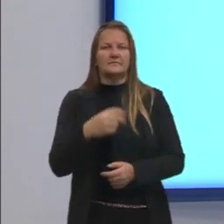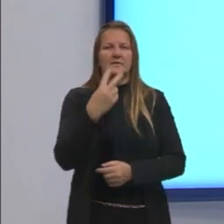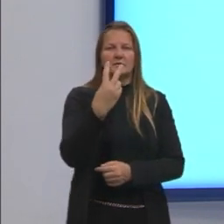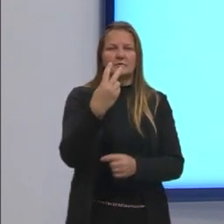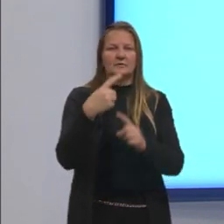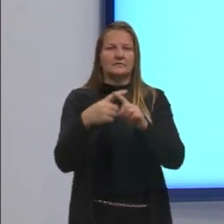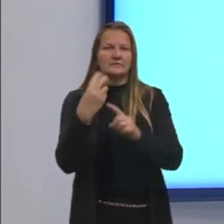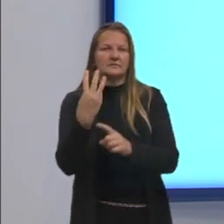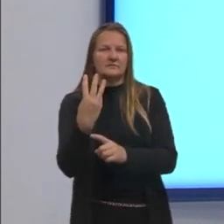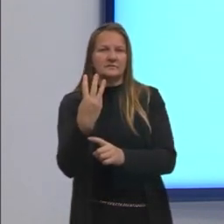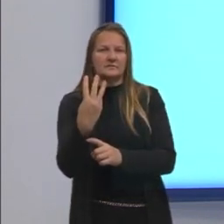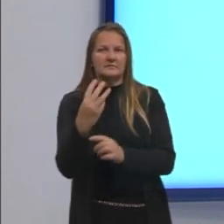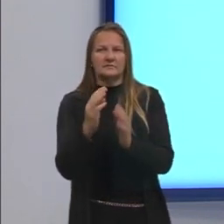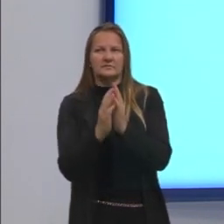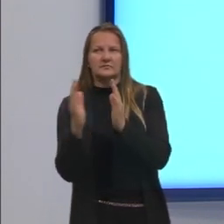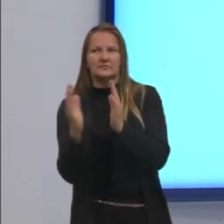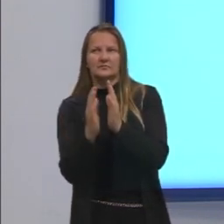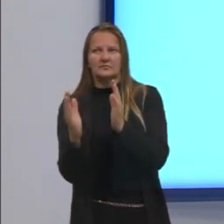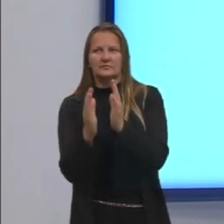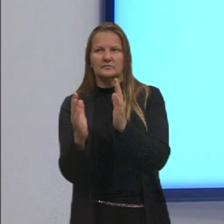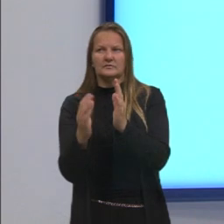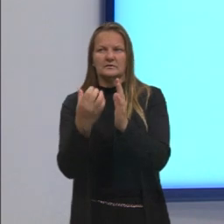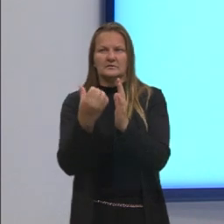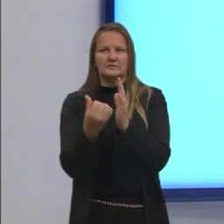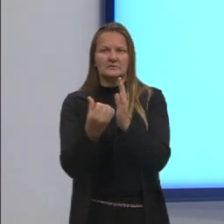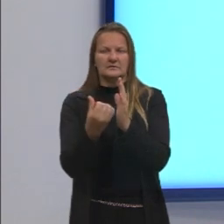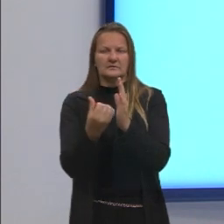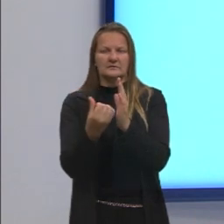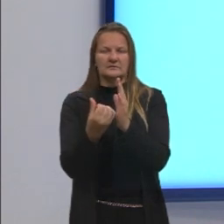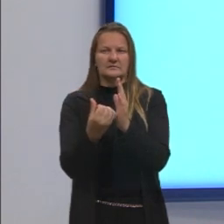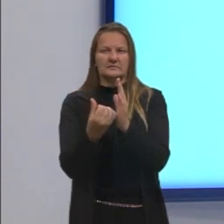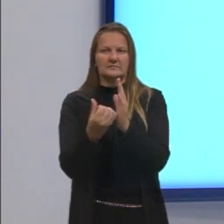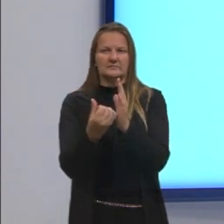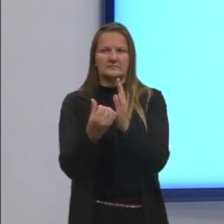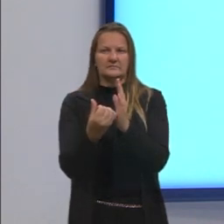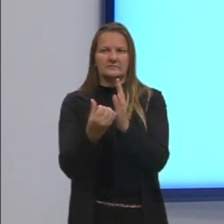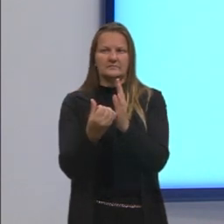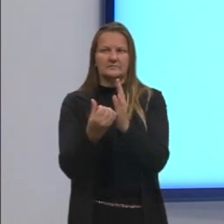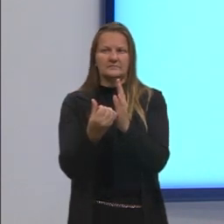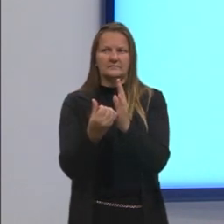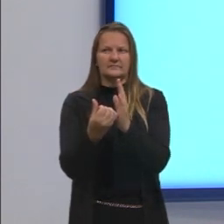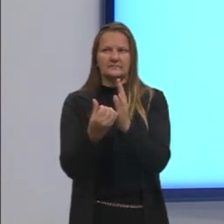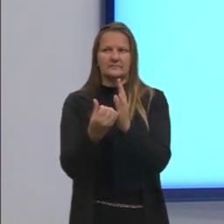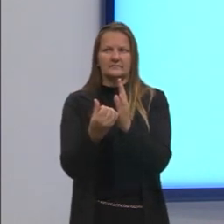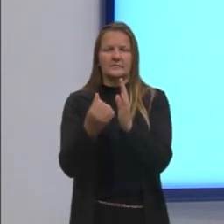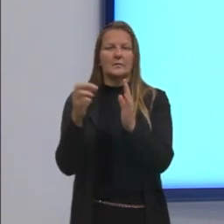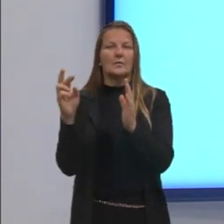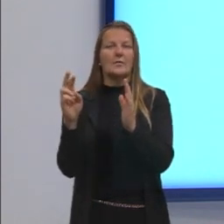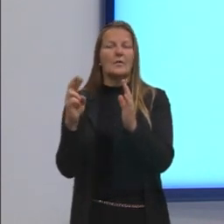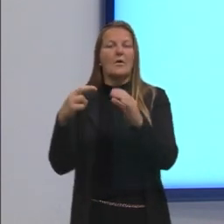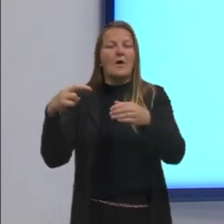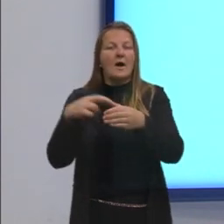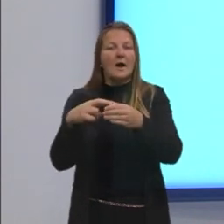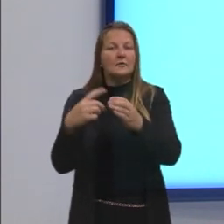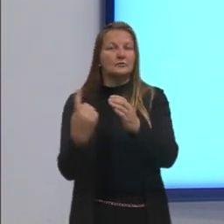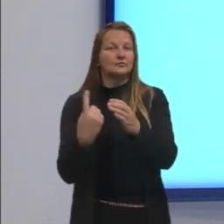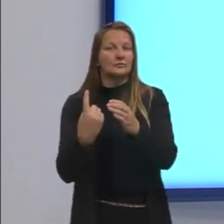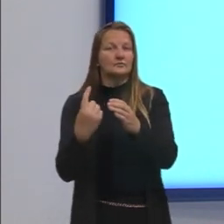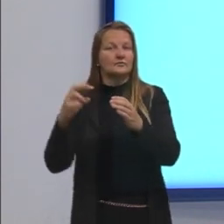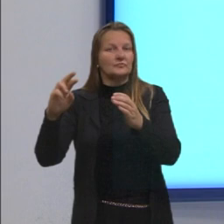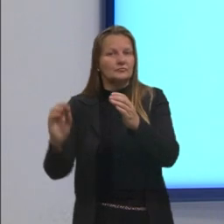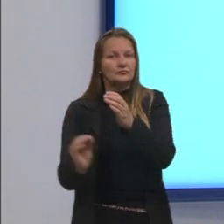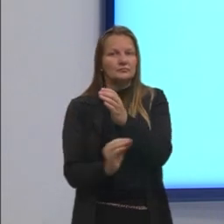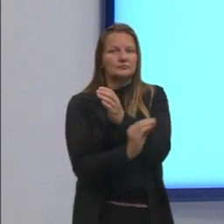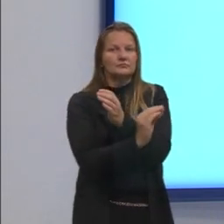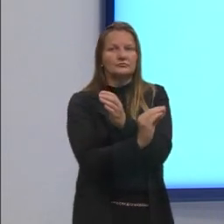vezes três aqui segundo o lado da Igualdade resulta em 6 e como eu busco deixar o raio sozinho deixar o